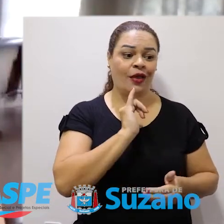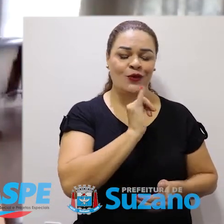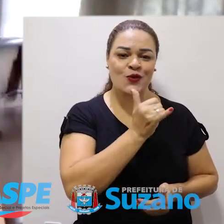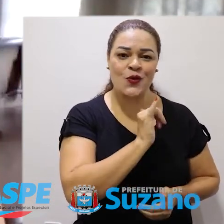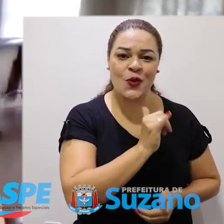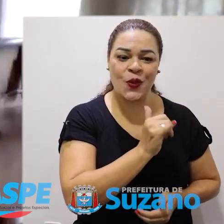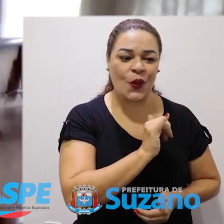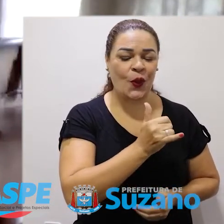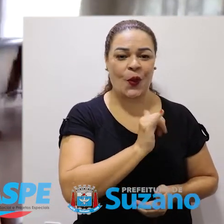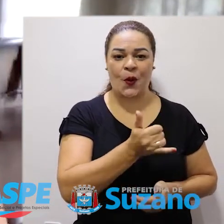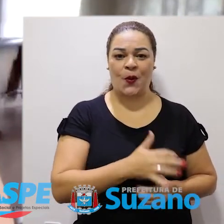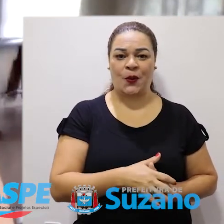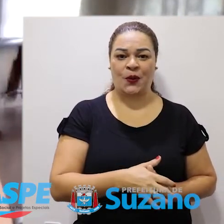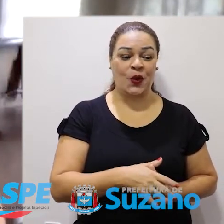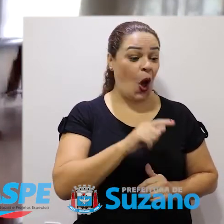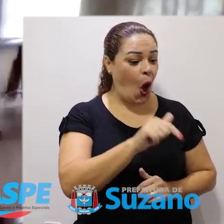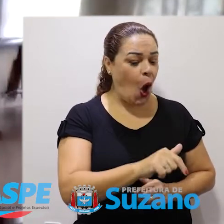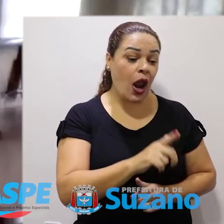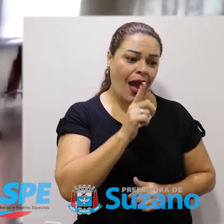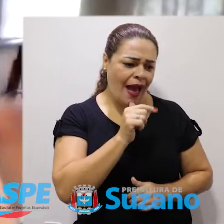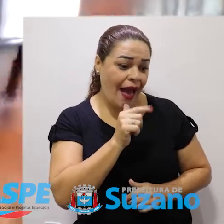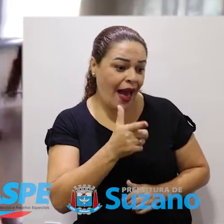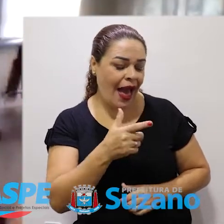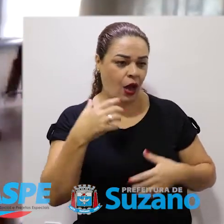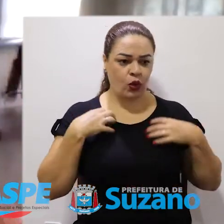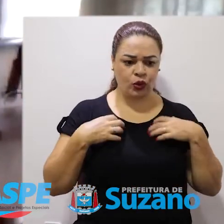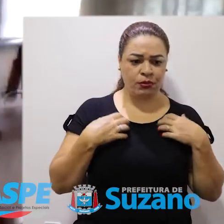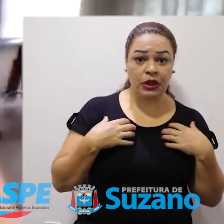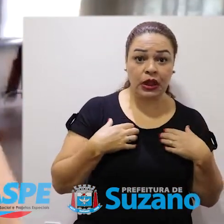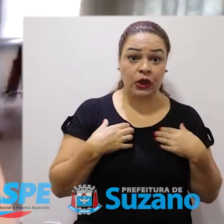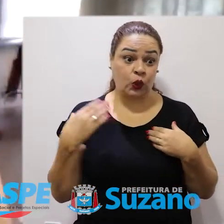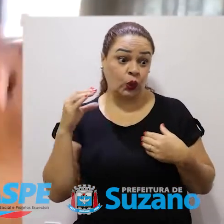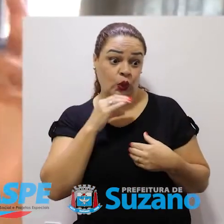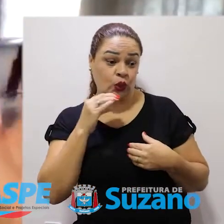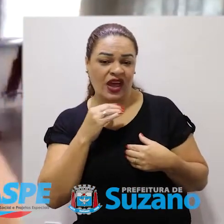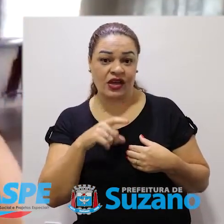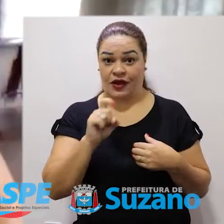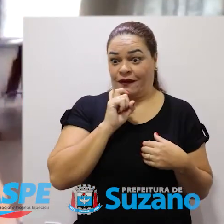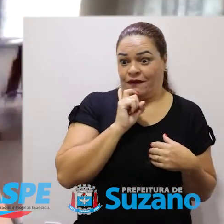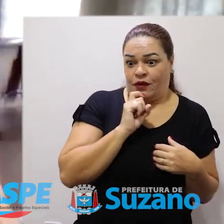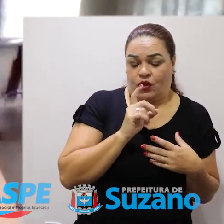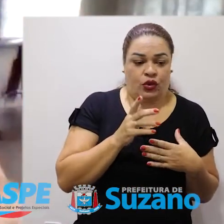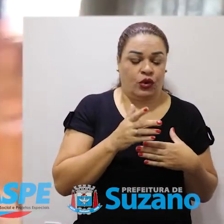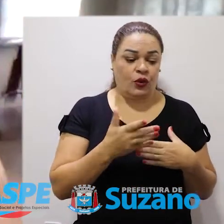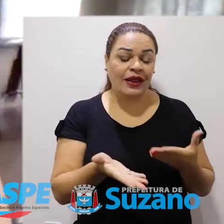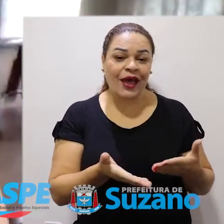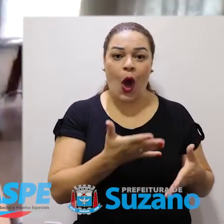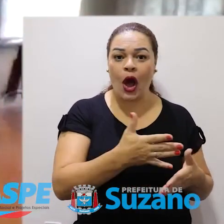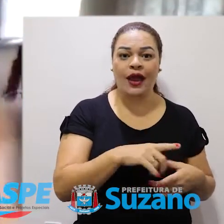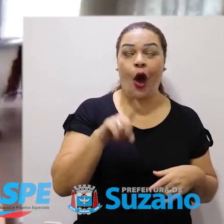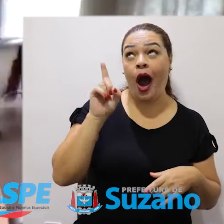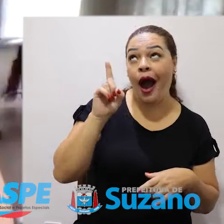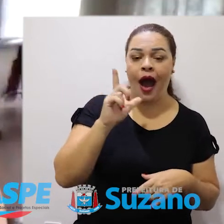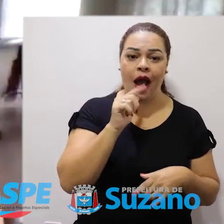uma história, na hora de dar banho, você vai falar, ai, a água tá quente, ai, a água do bebê tá quente, nossa, esfriou a água do bebê, ai, nossa,